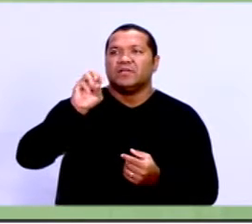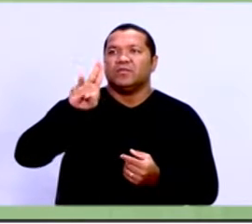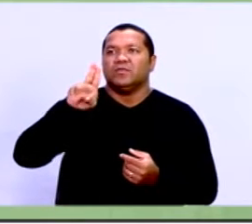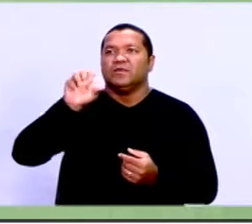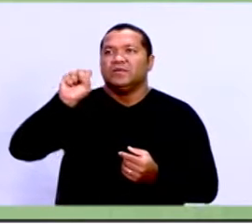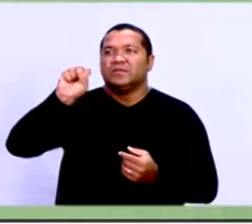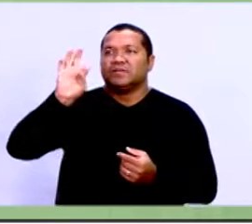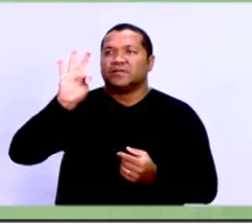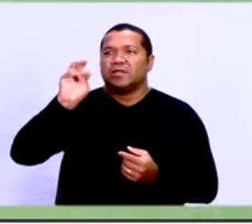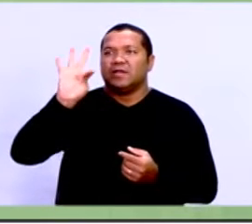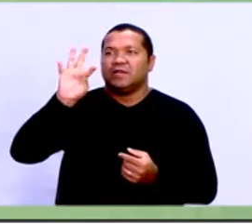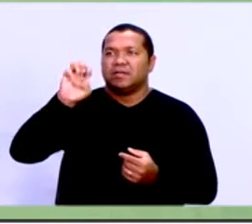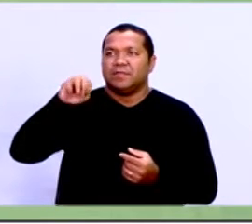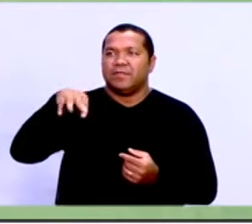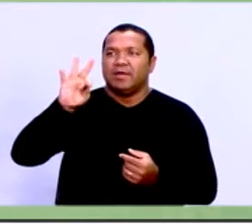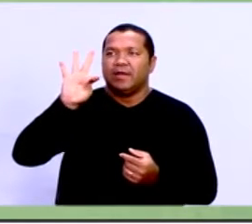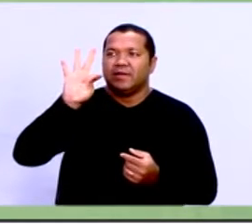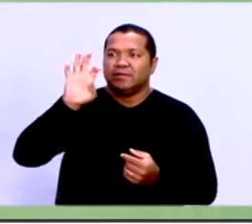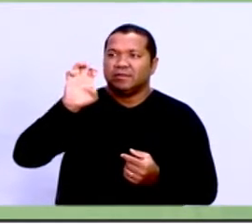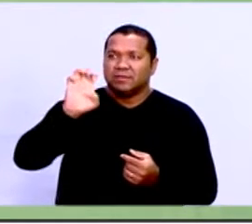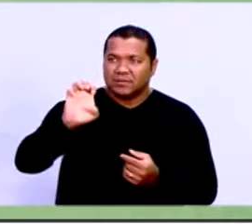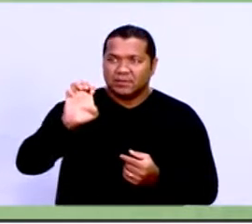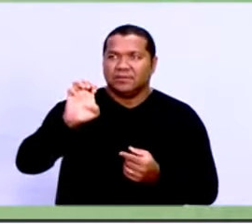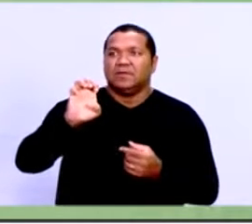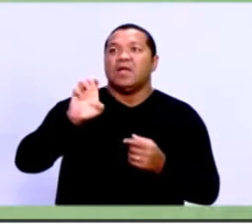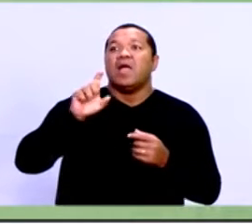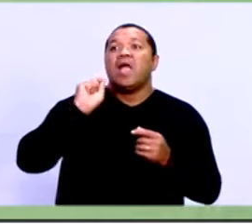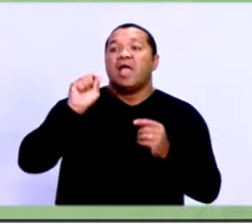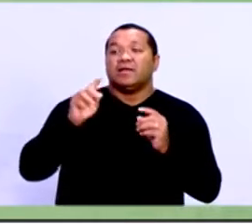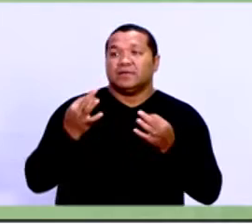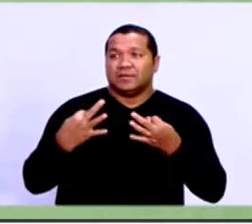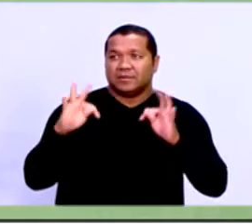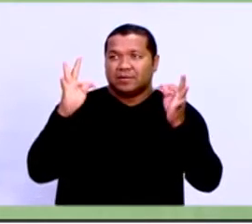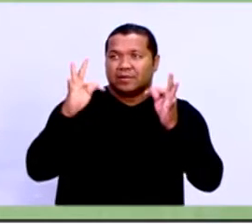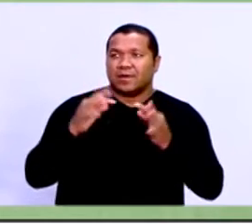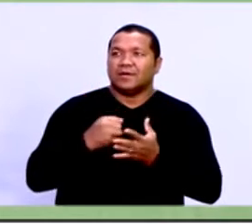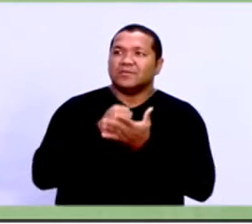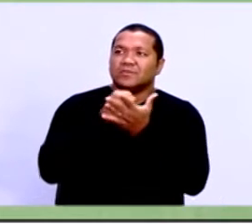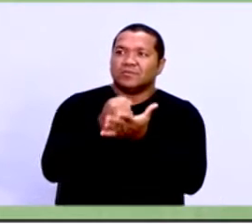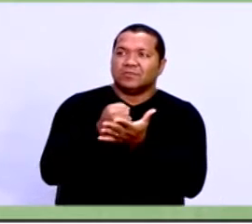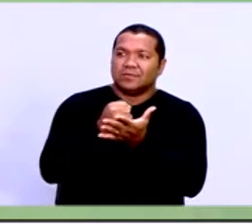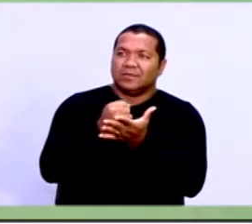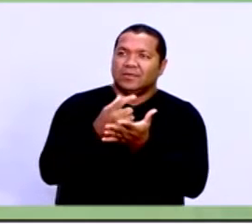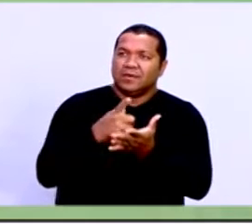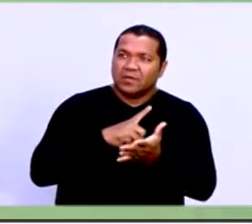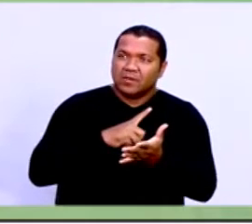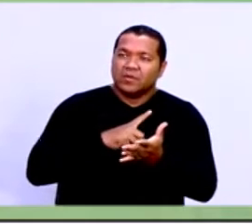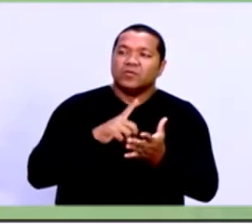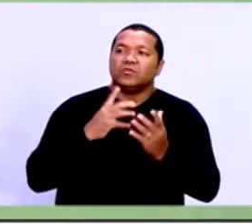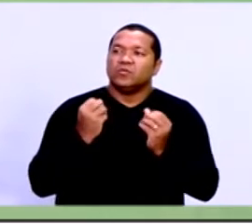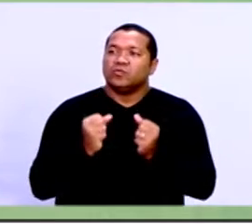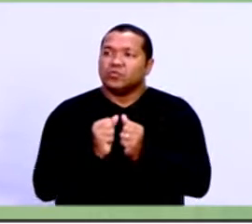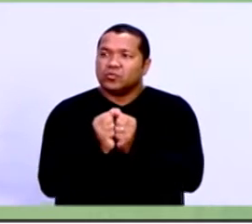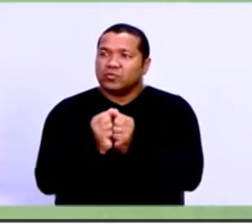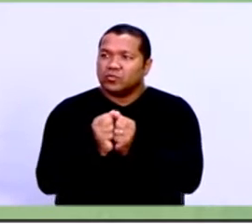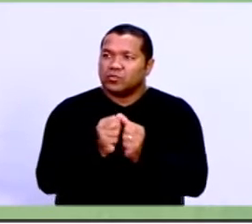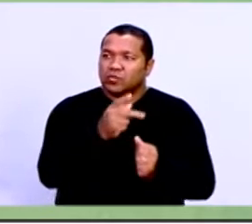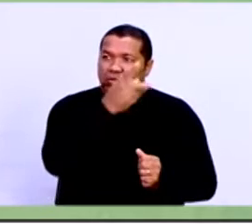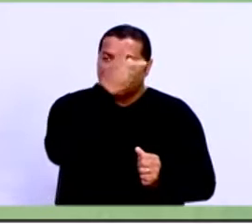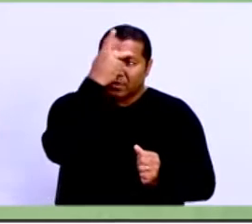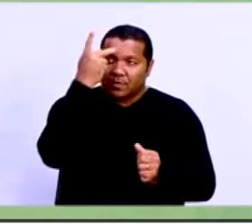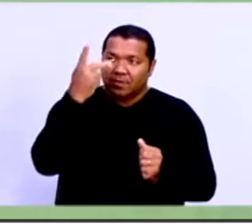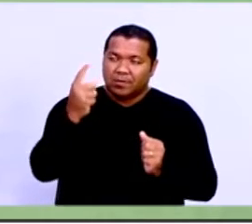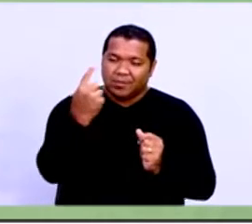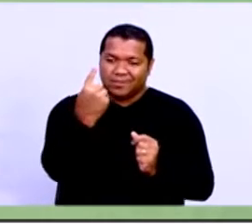essa técnica auxilia na interação com o cliente e contribui para manter o foco no produto e não deixar